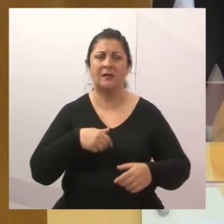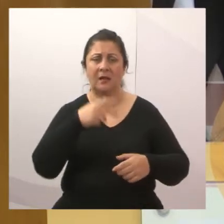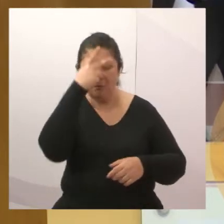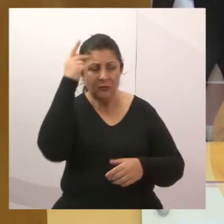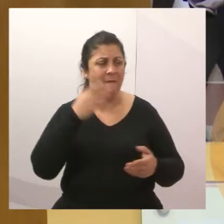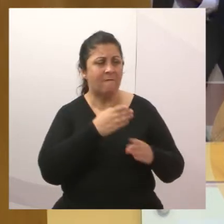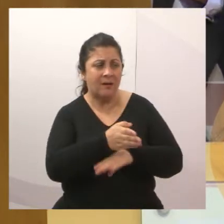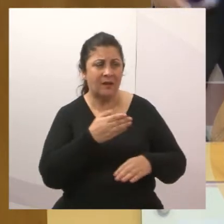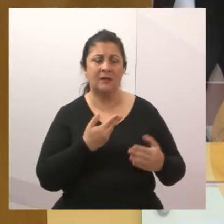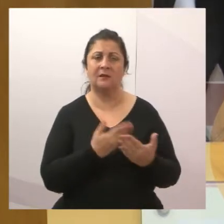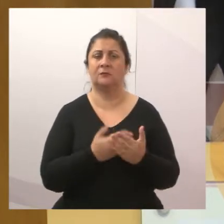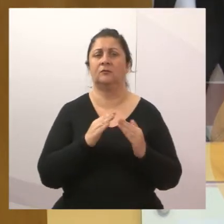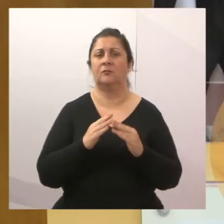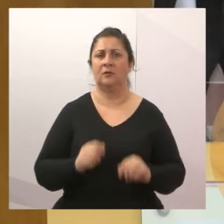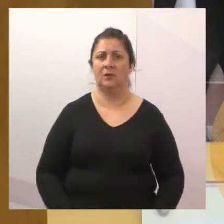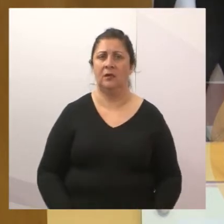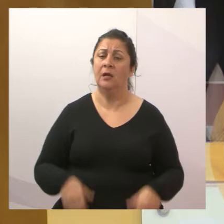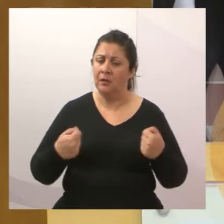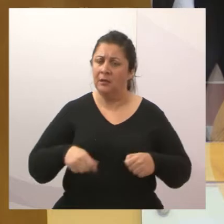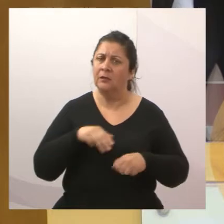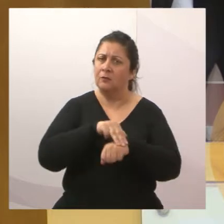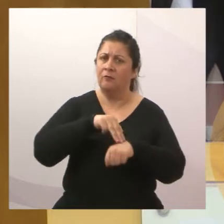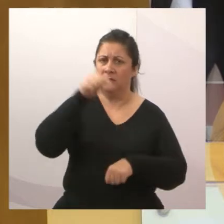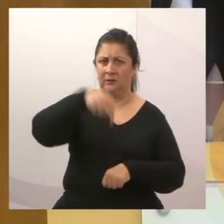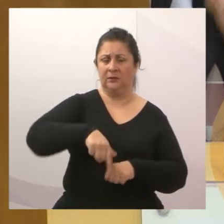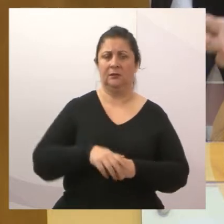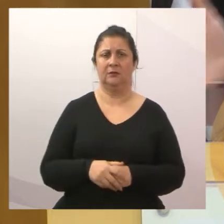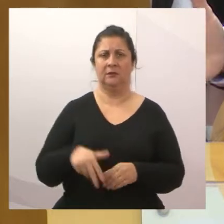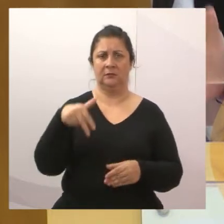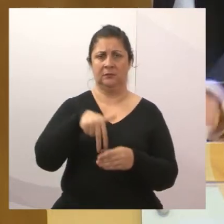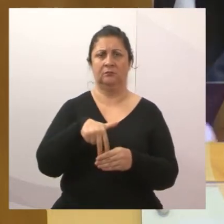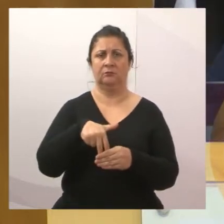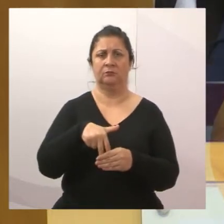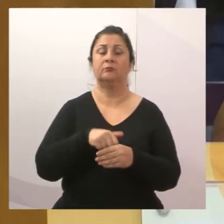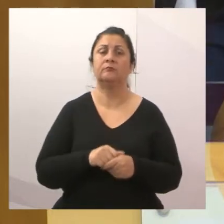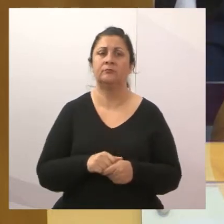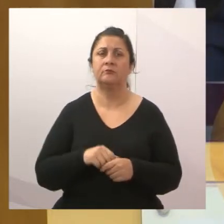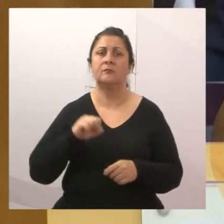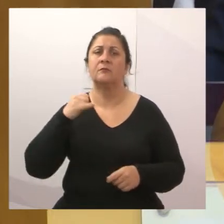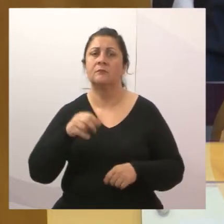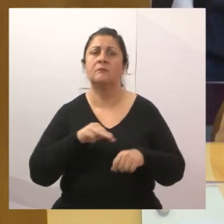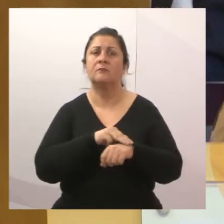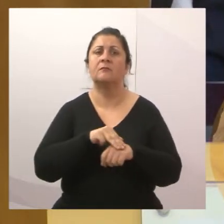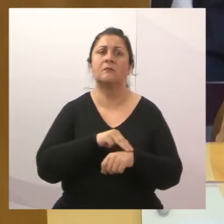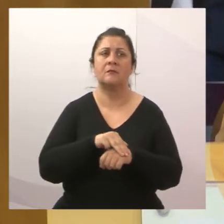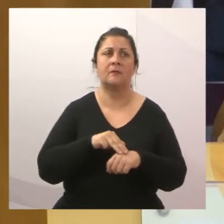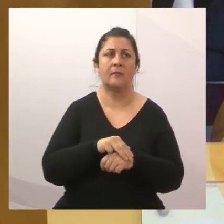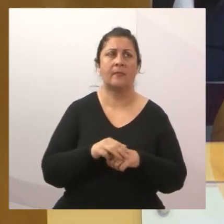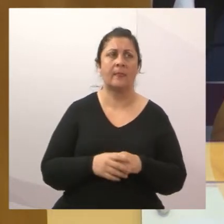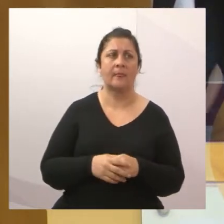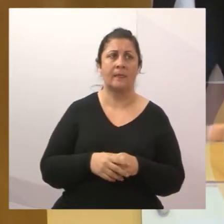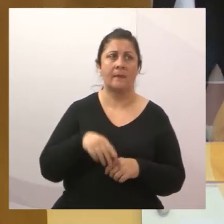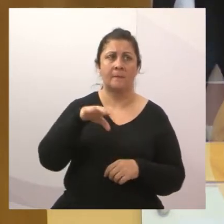escola. É essa cidade que nós precisamos discutir aqui na tribuna. E quando a gente vai discutir essa cidade